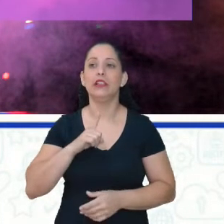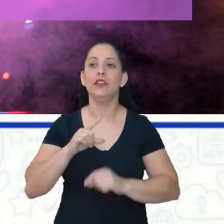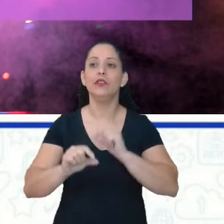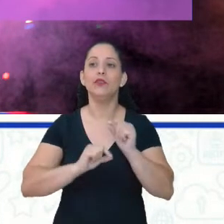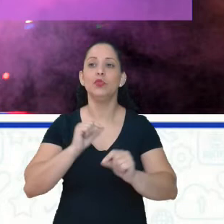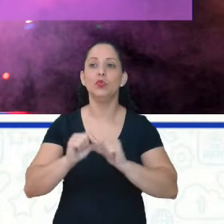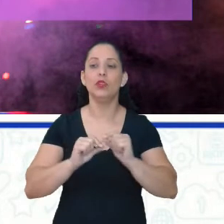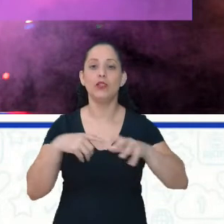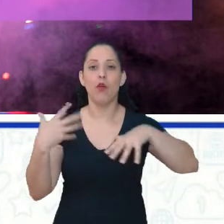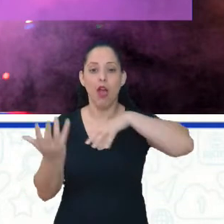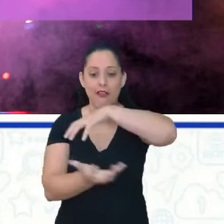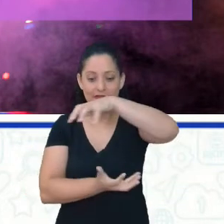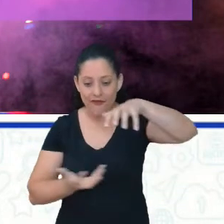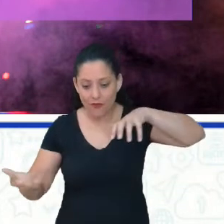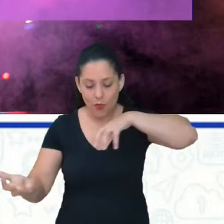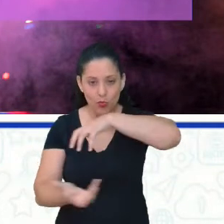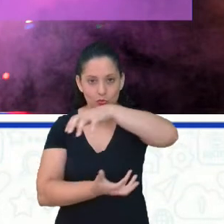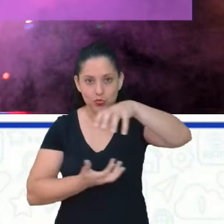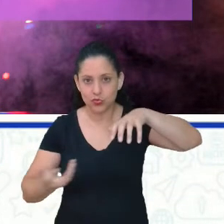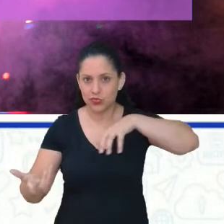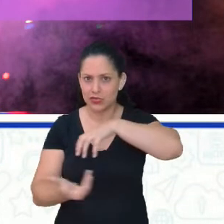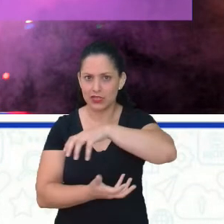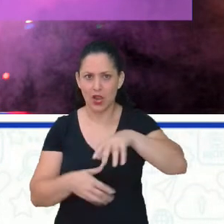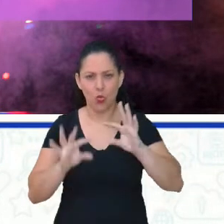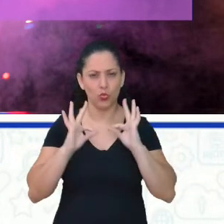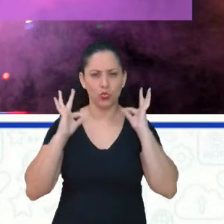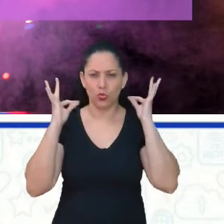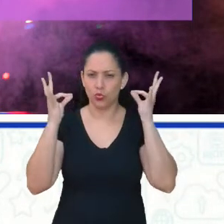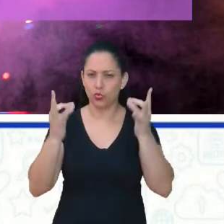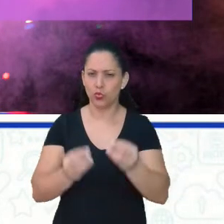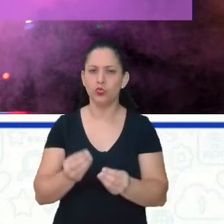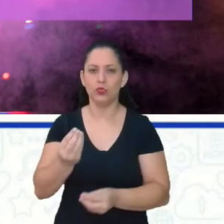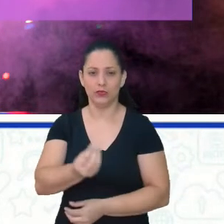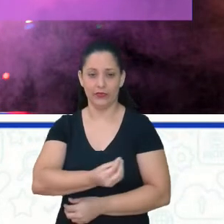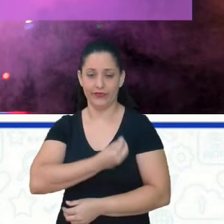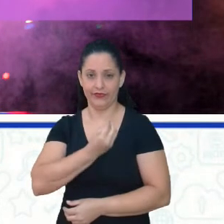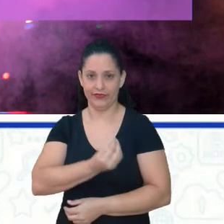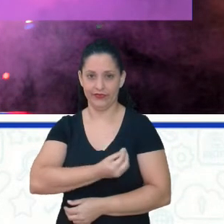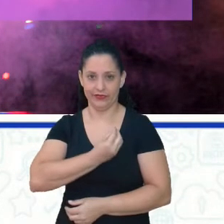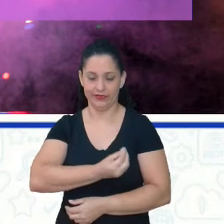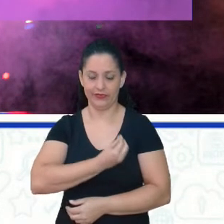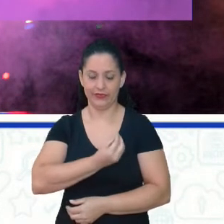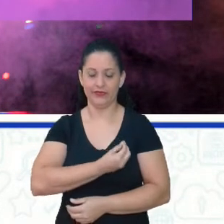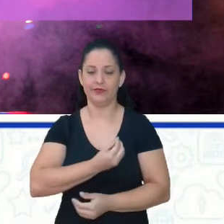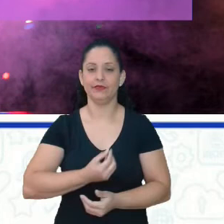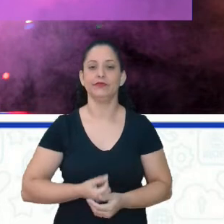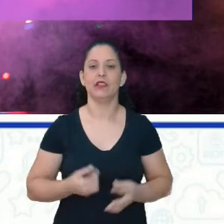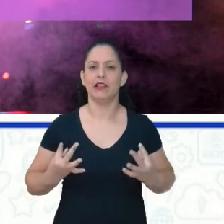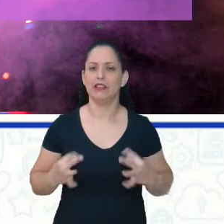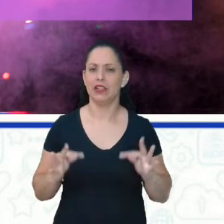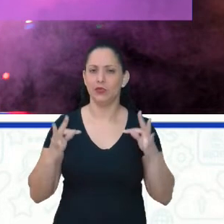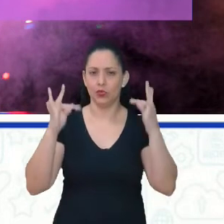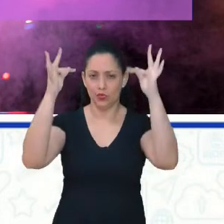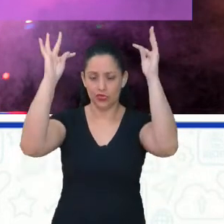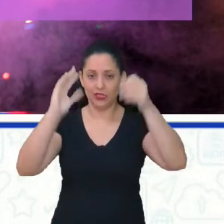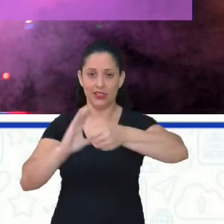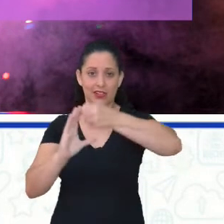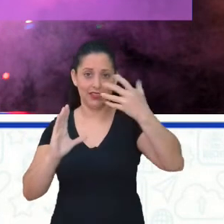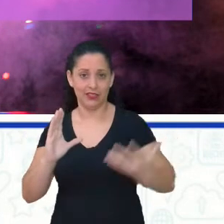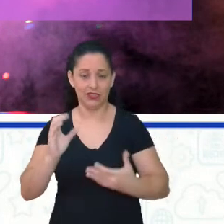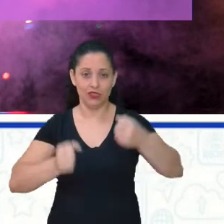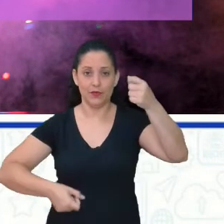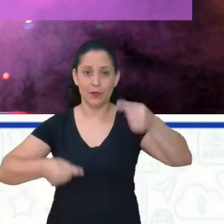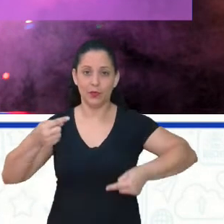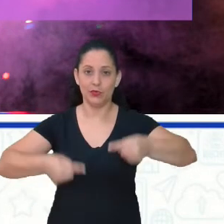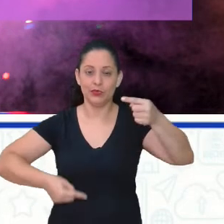grande revolução, né, em todos os aspectos da vida, principalmente do lado da tecnologia, nos aspectos